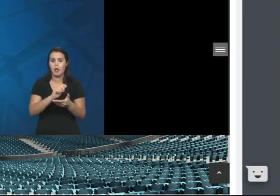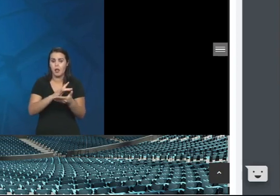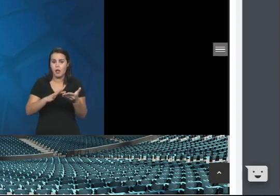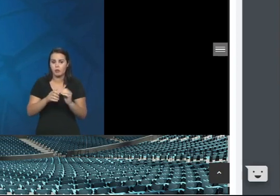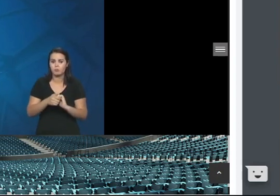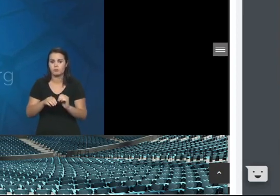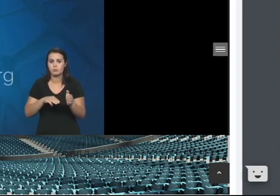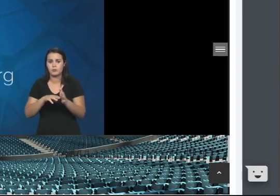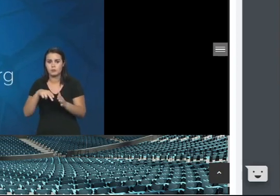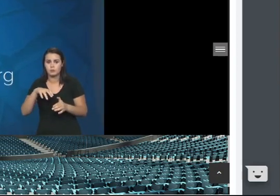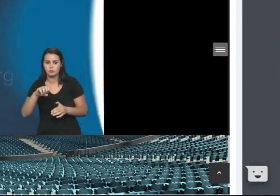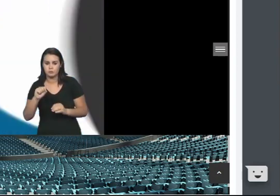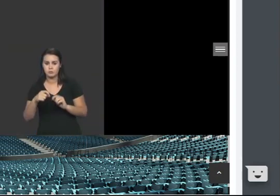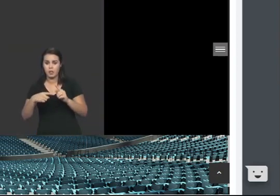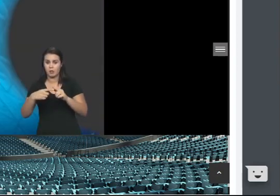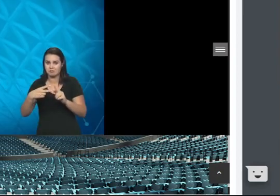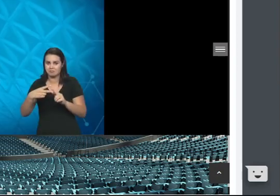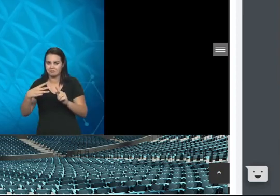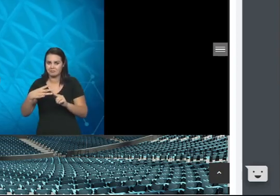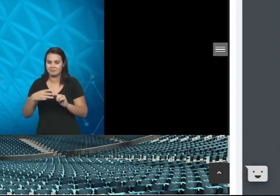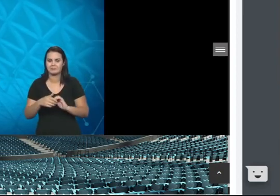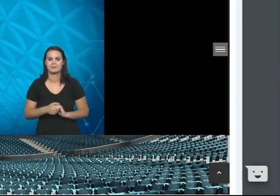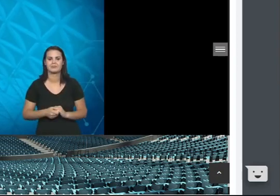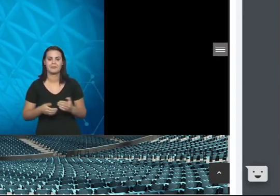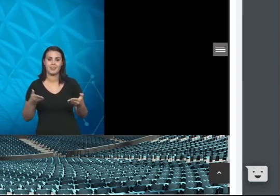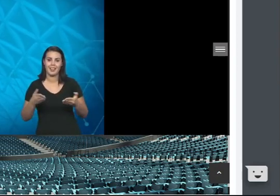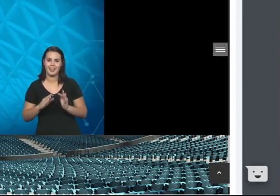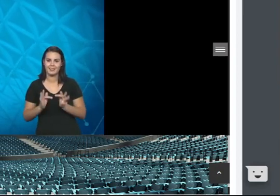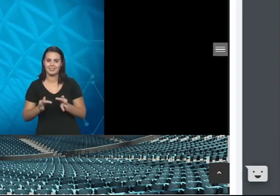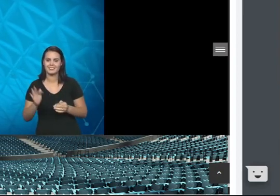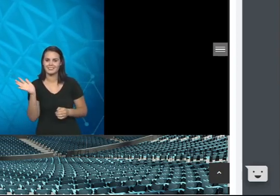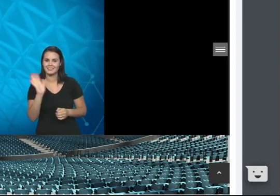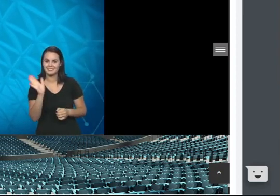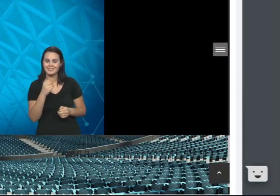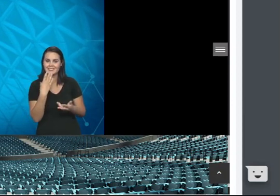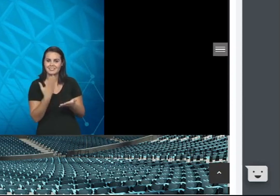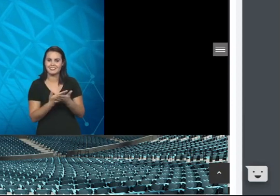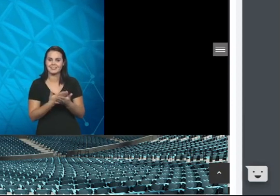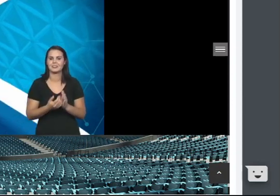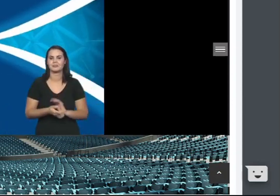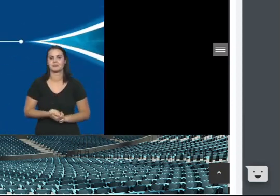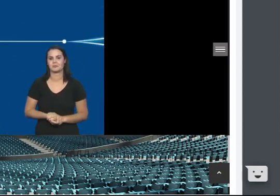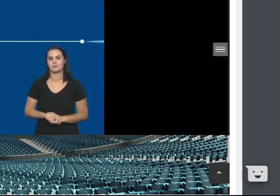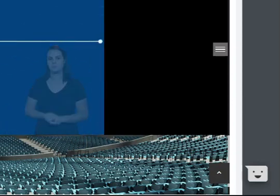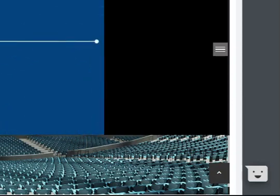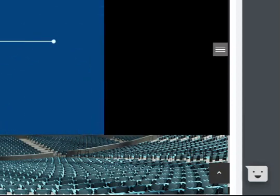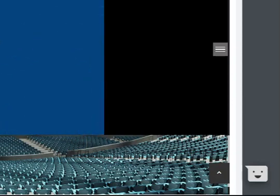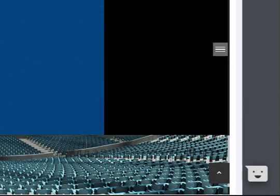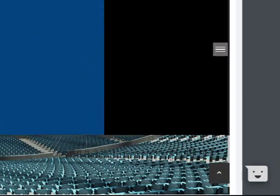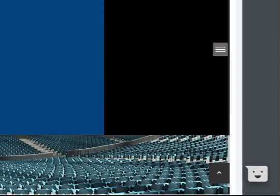nós, de Ritter e de Henneberg? Eu fico por aqui. Bons estudos e até a próxima!